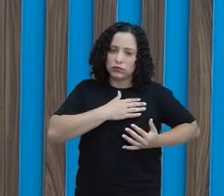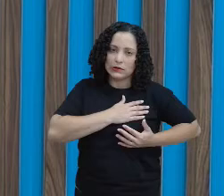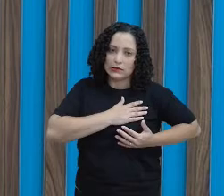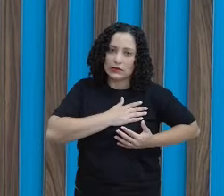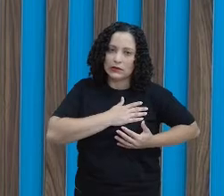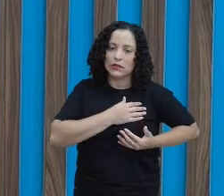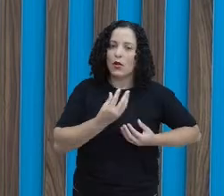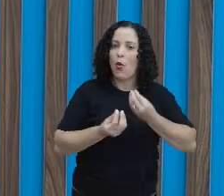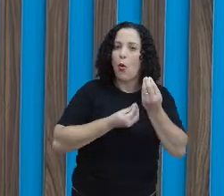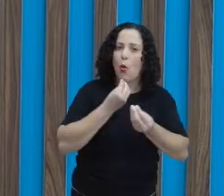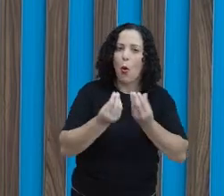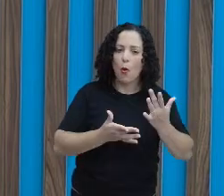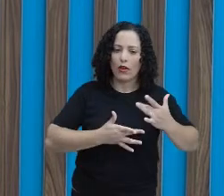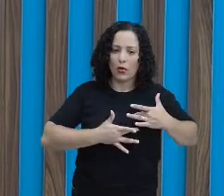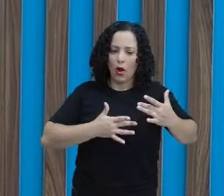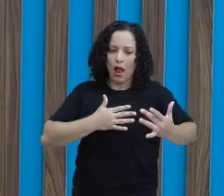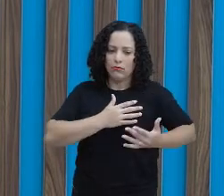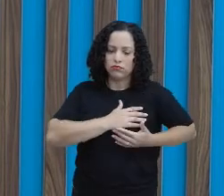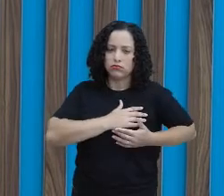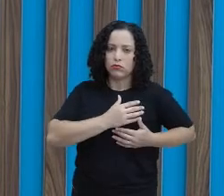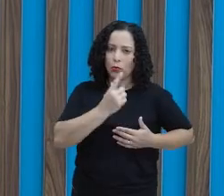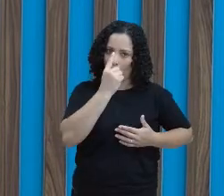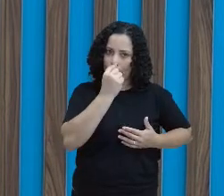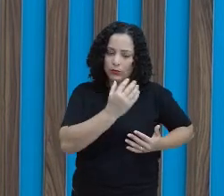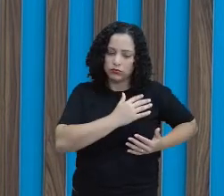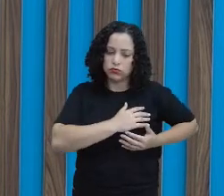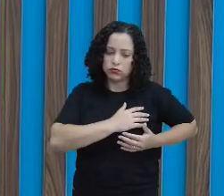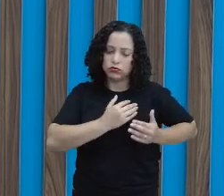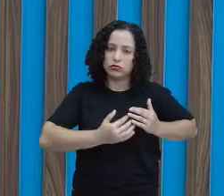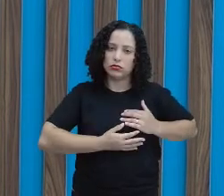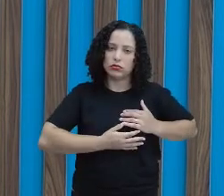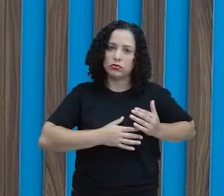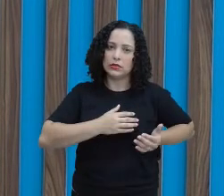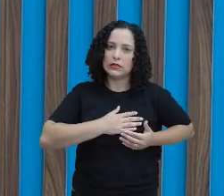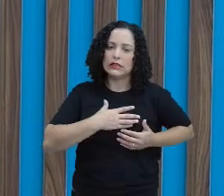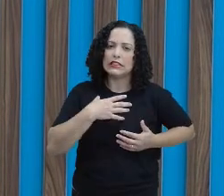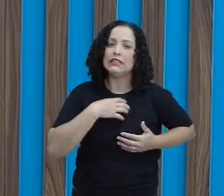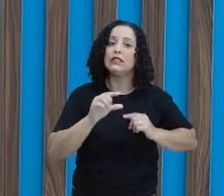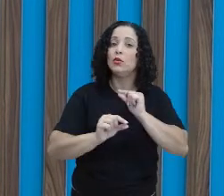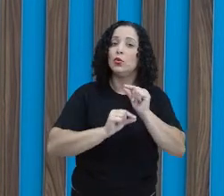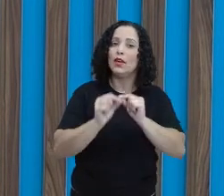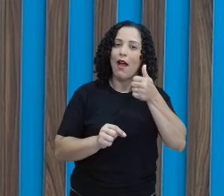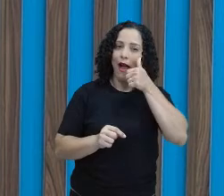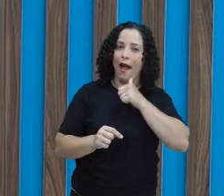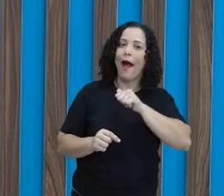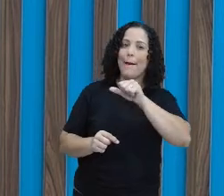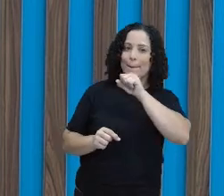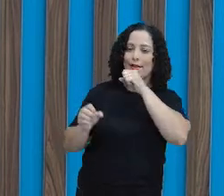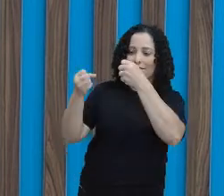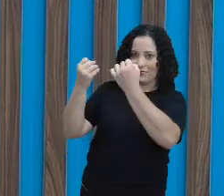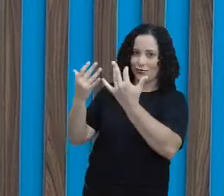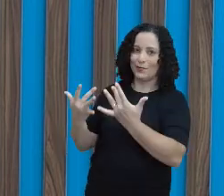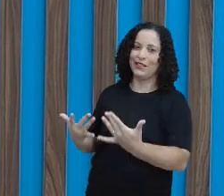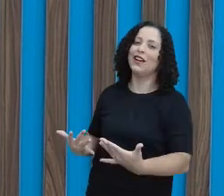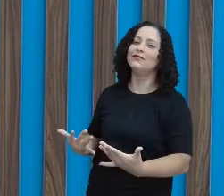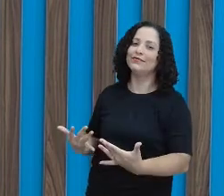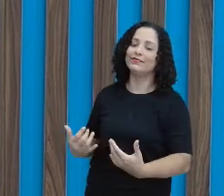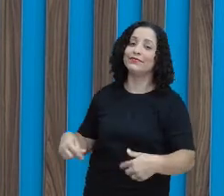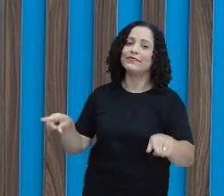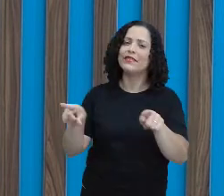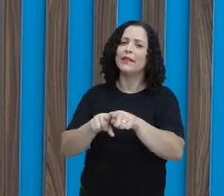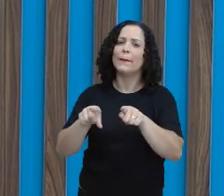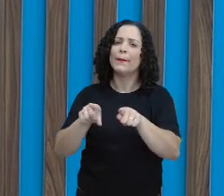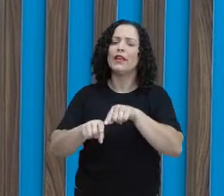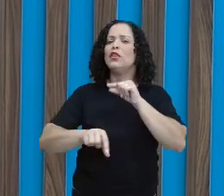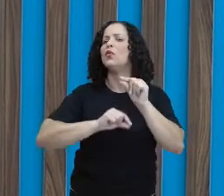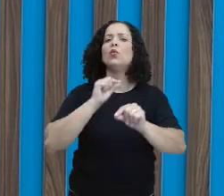do toque, como é tocar na mama para procurar o quê? Acho que a mãe de vocês vão orientar direitinho. E também a procura